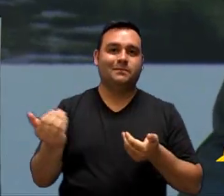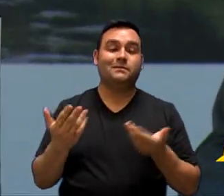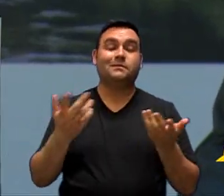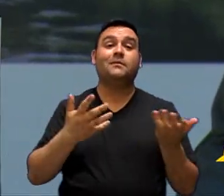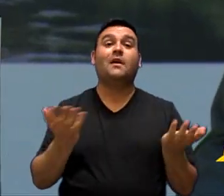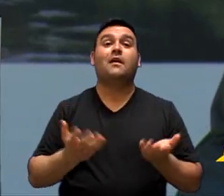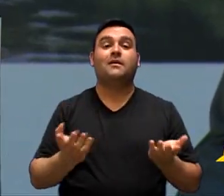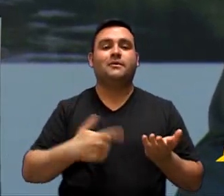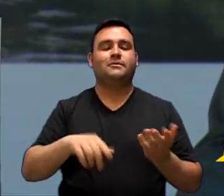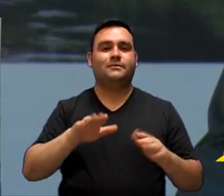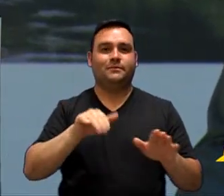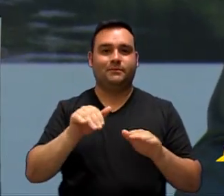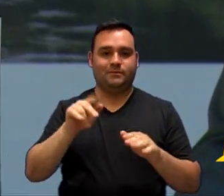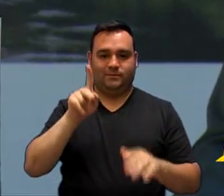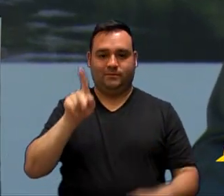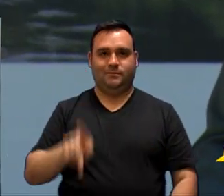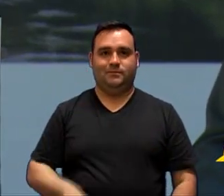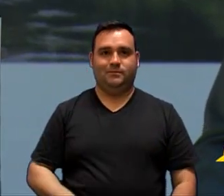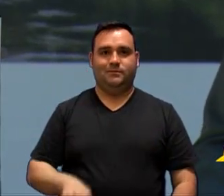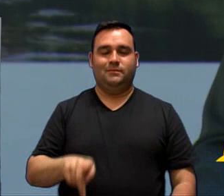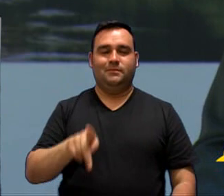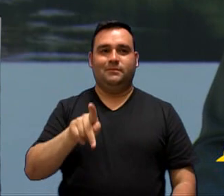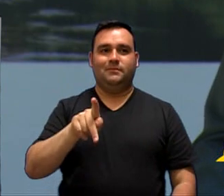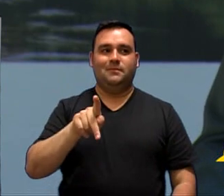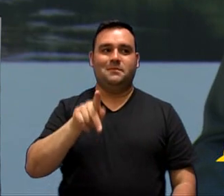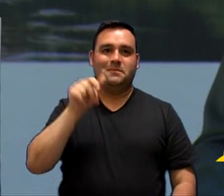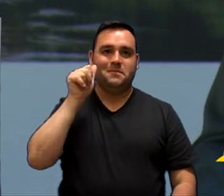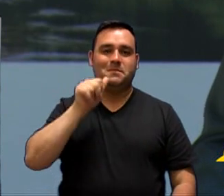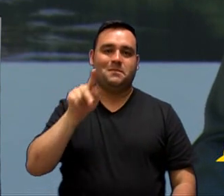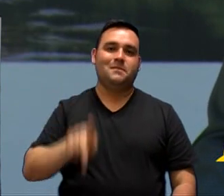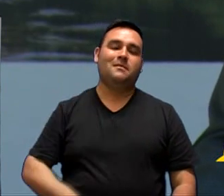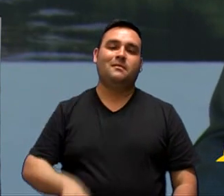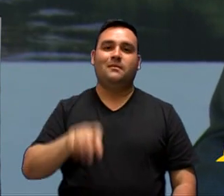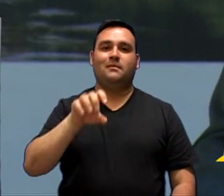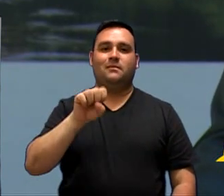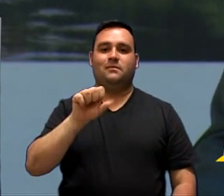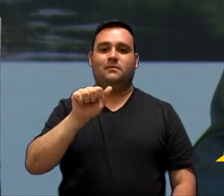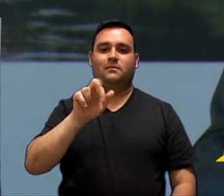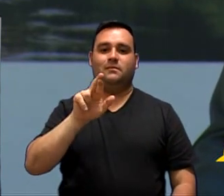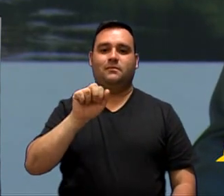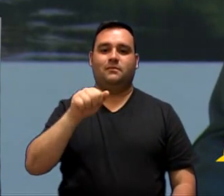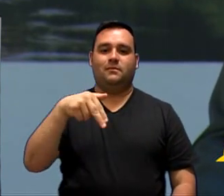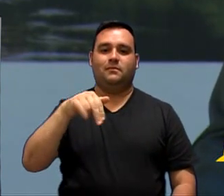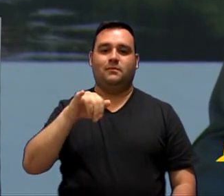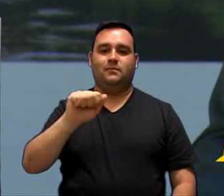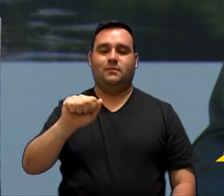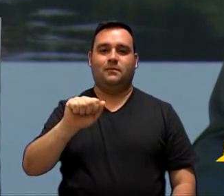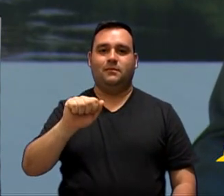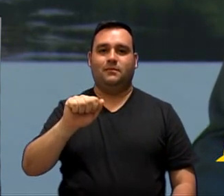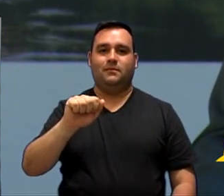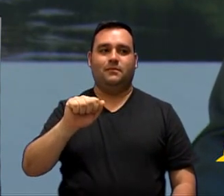nós chamamos à mesa a presidente, a presidenta Sayra Maia Ramos.